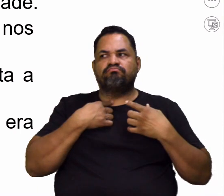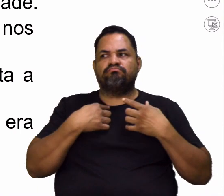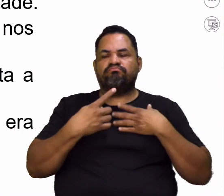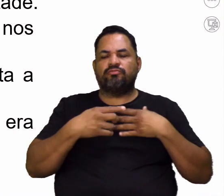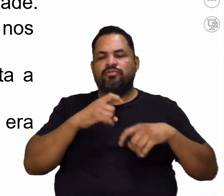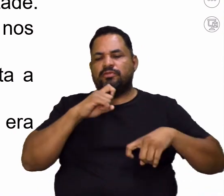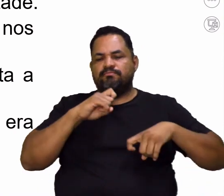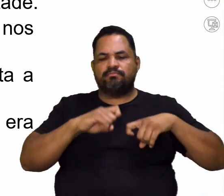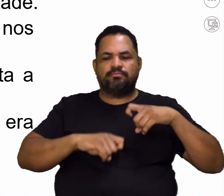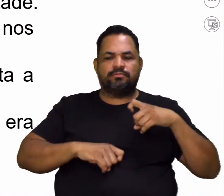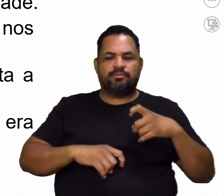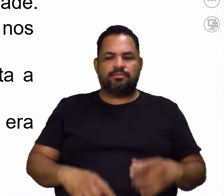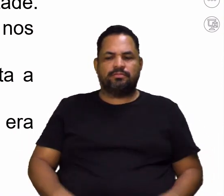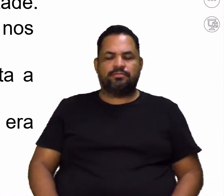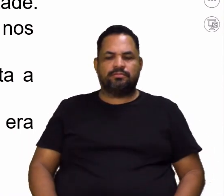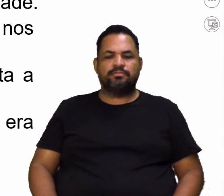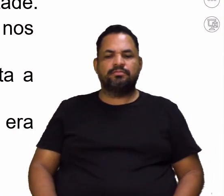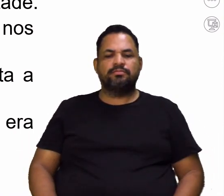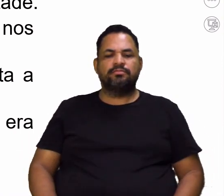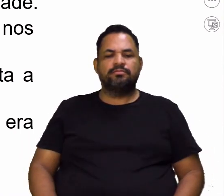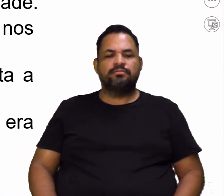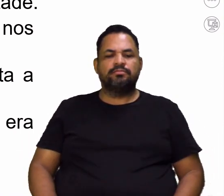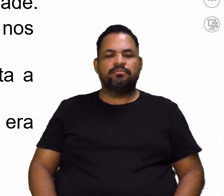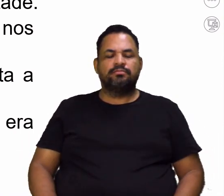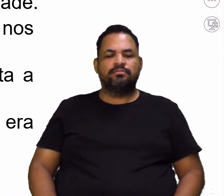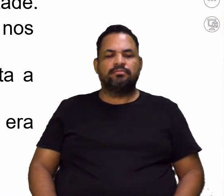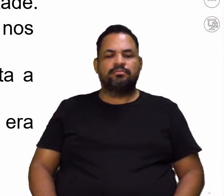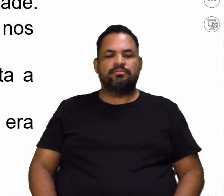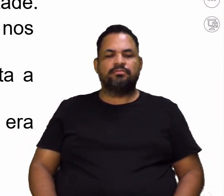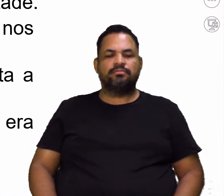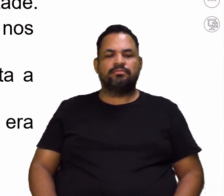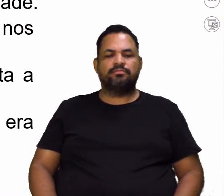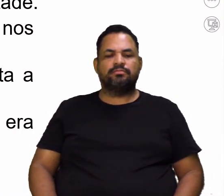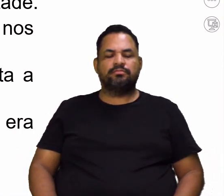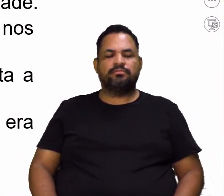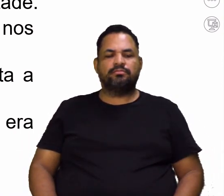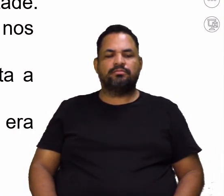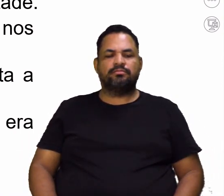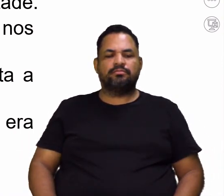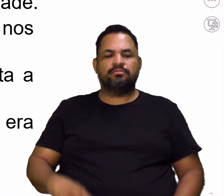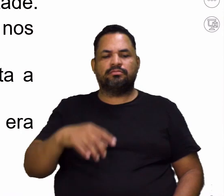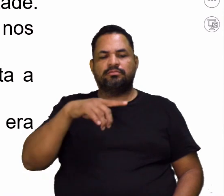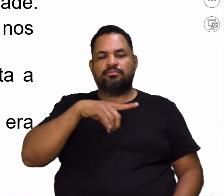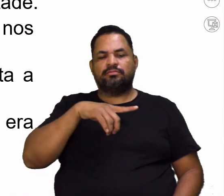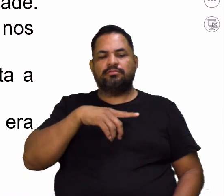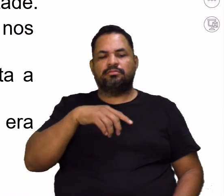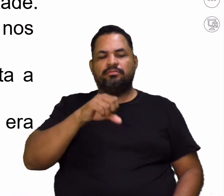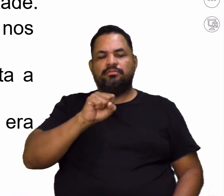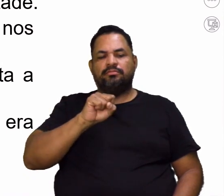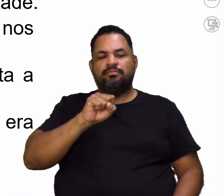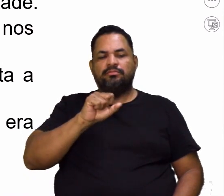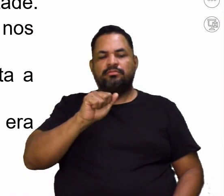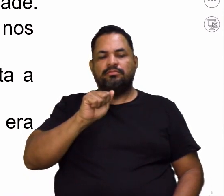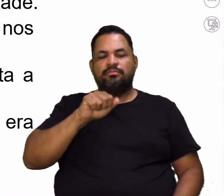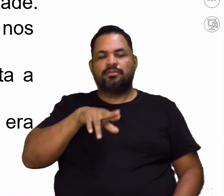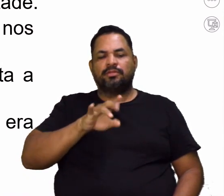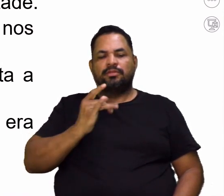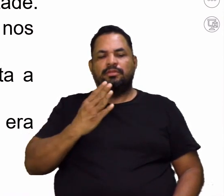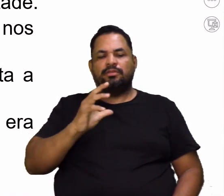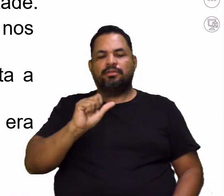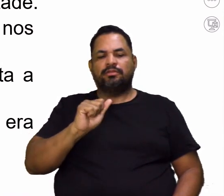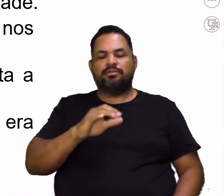Sexualidade não é mesmo aí tem chances né que é o garoto mais velho que